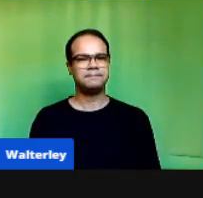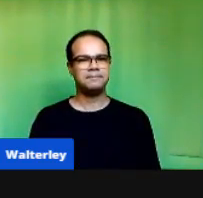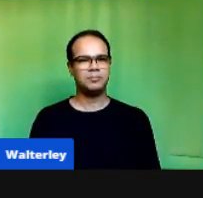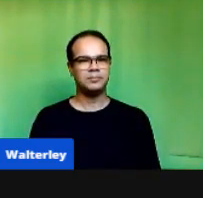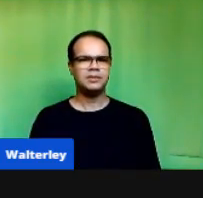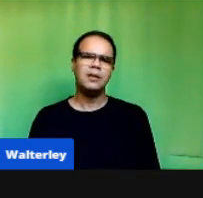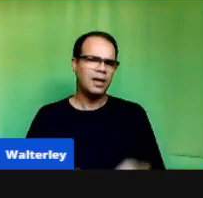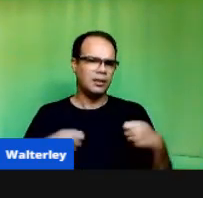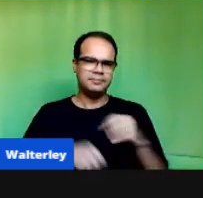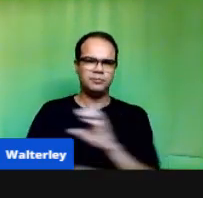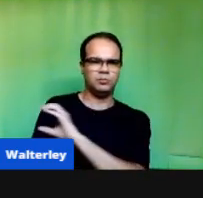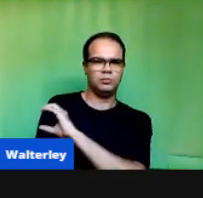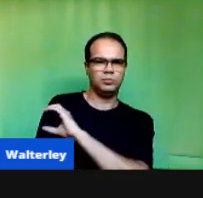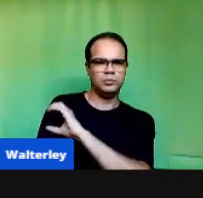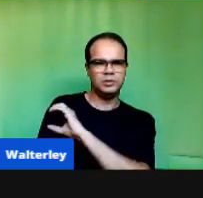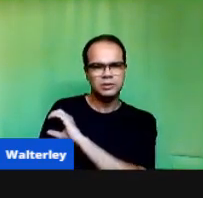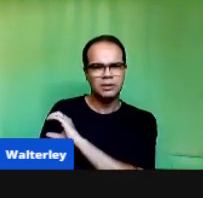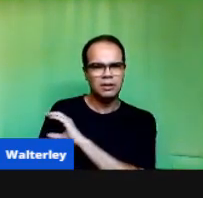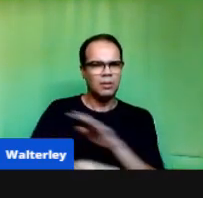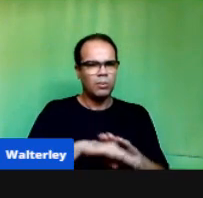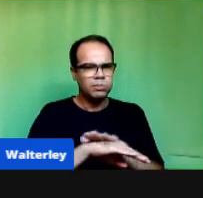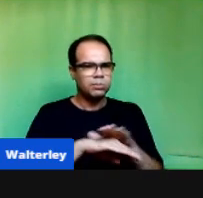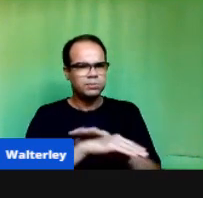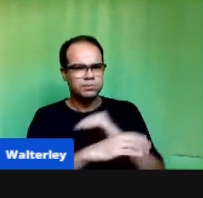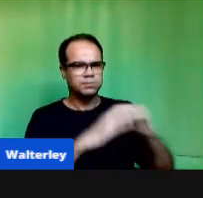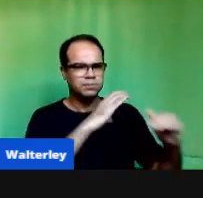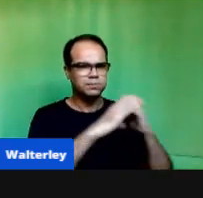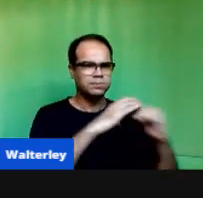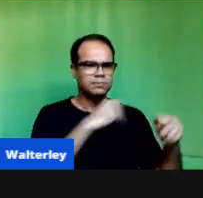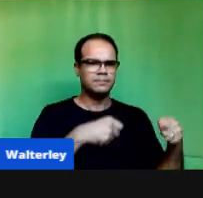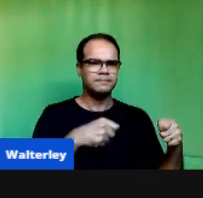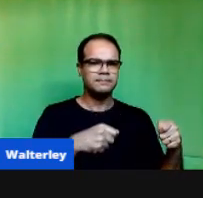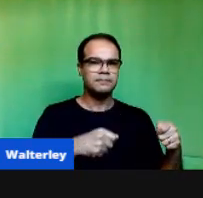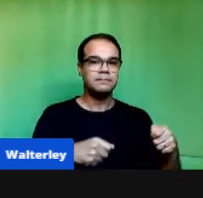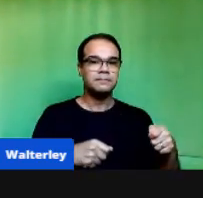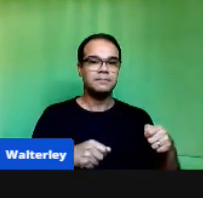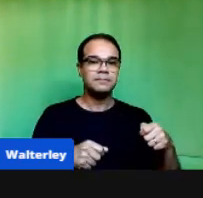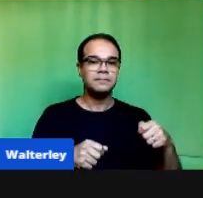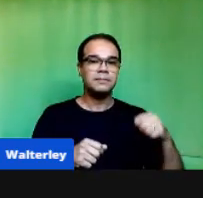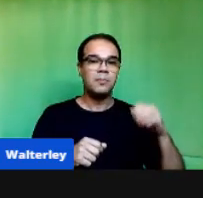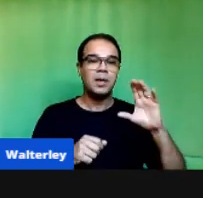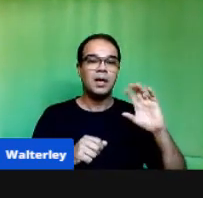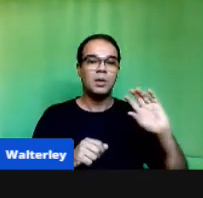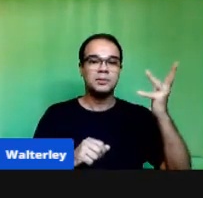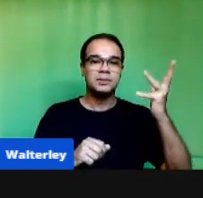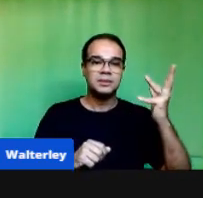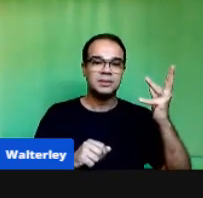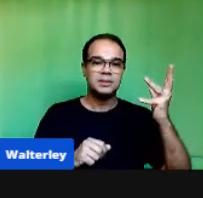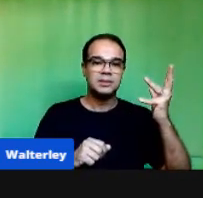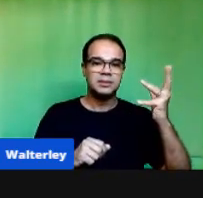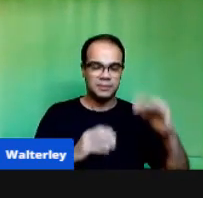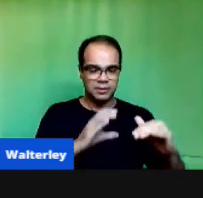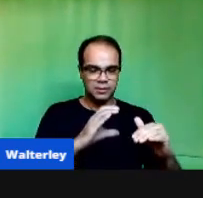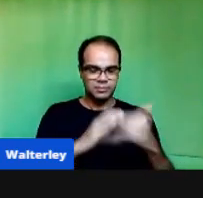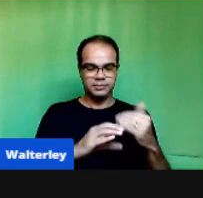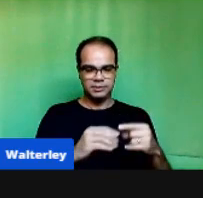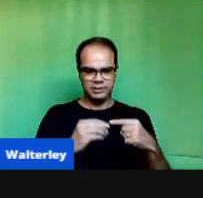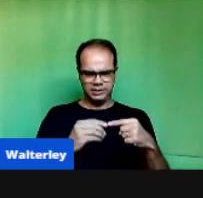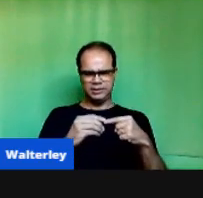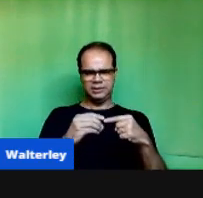preciso ali resolver todos os pepinos dos meus alunos. Mas se é alguma coisa que não cabe a você, professor,